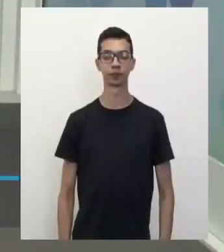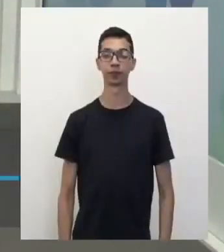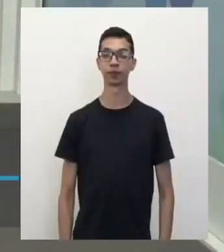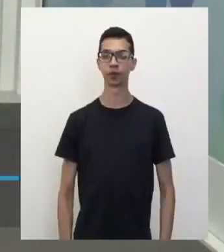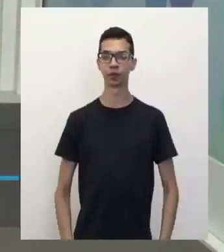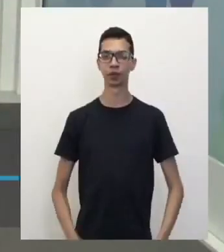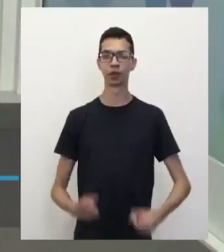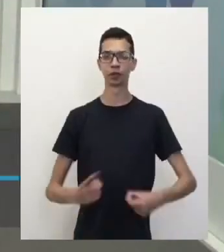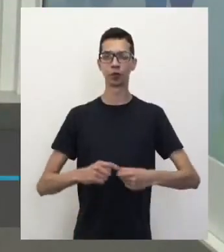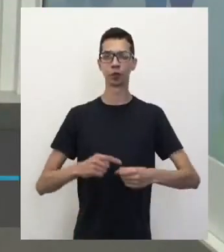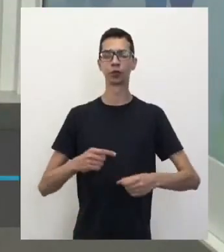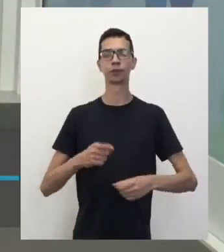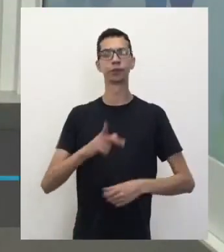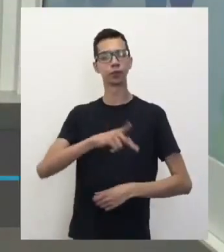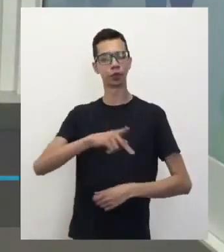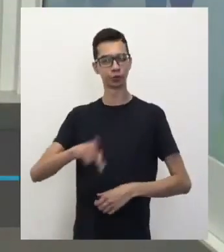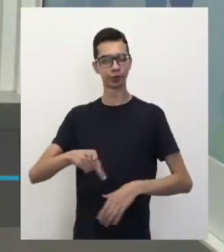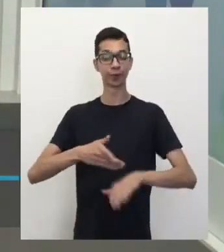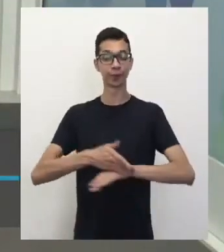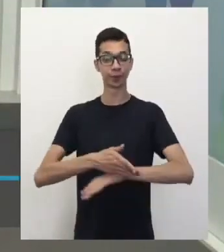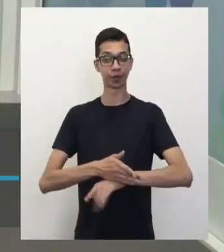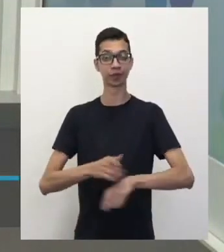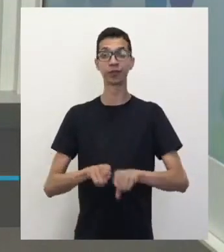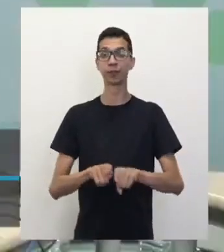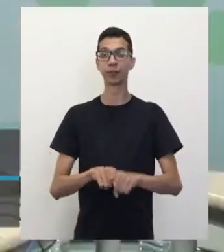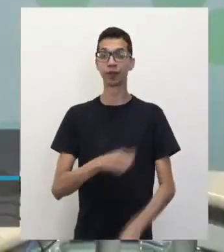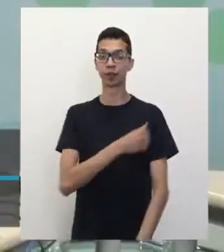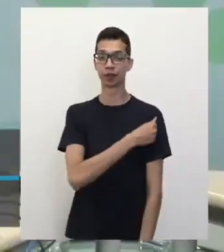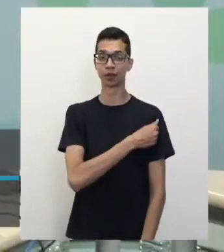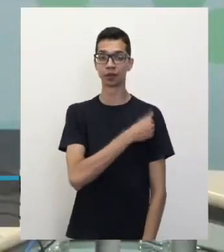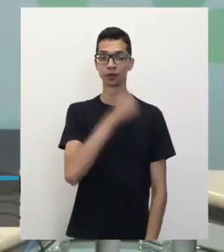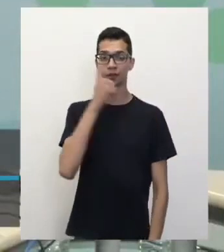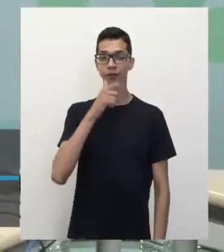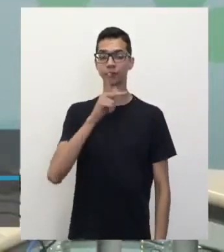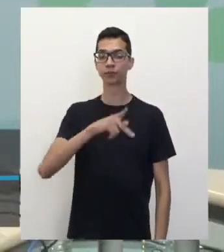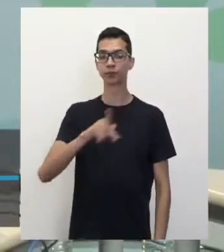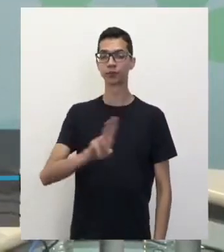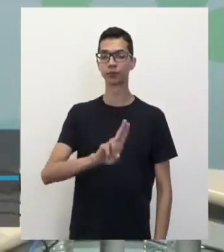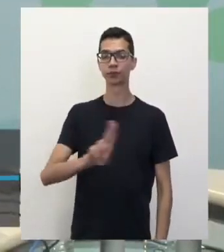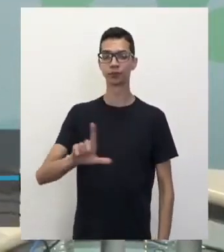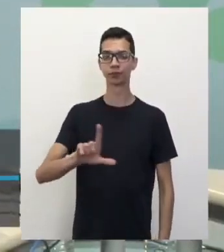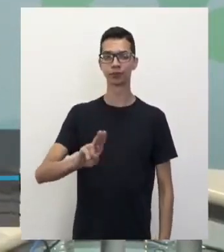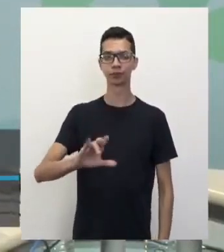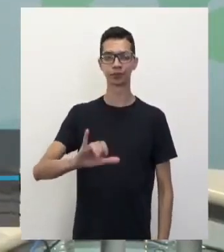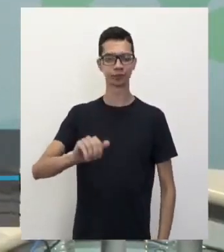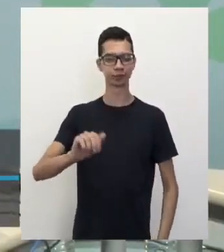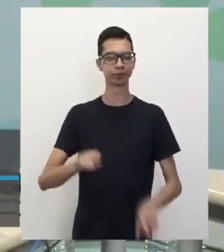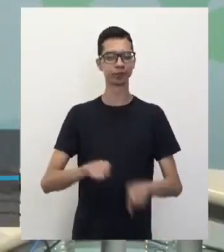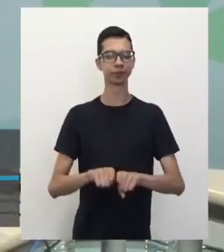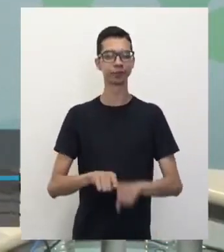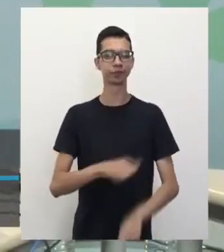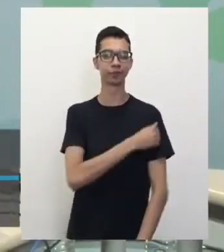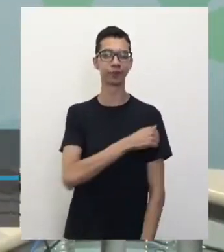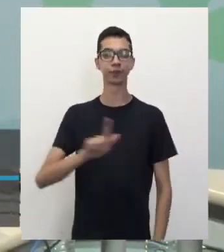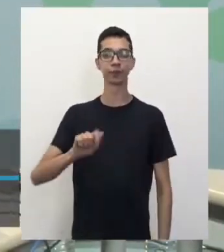Voltando com a participação dos professores e alunos, né? Pro Luciana, a aluna Gabriele dizendo mas, né?